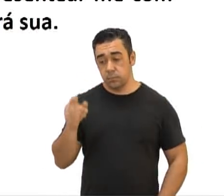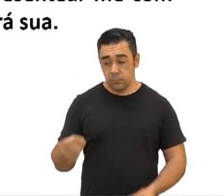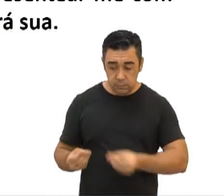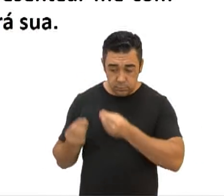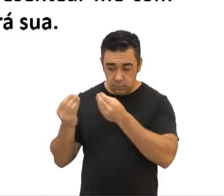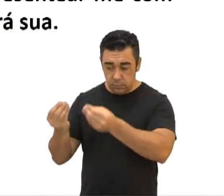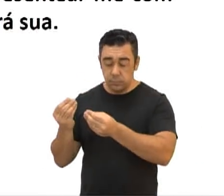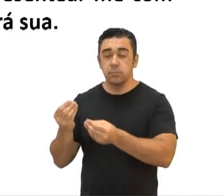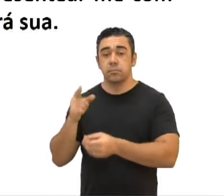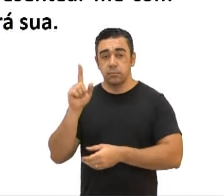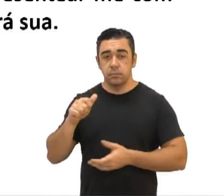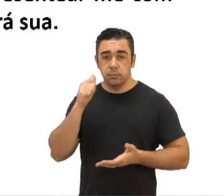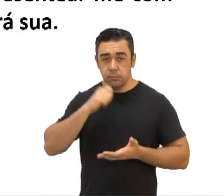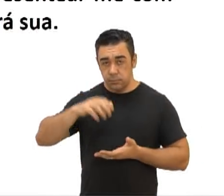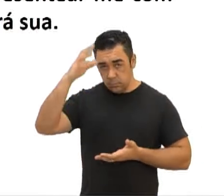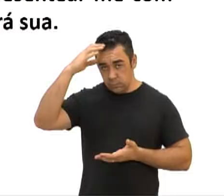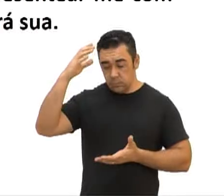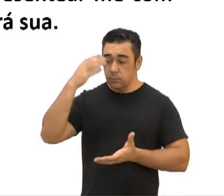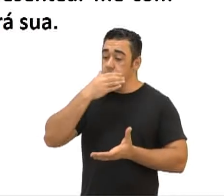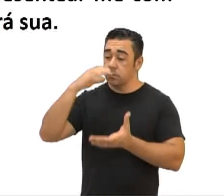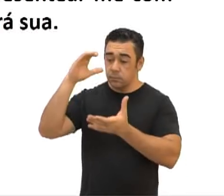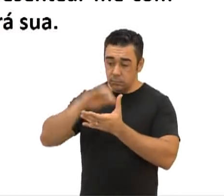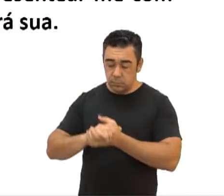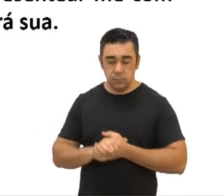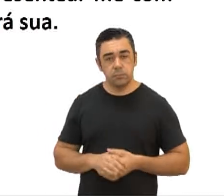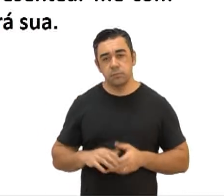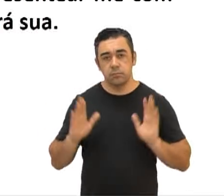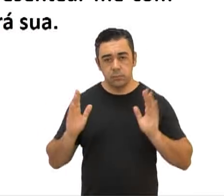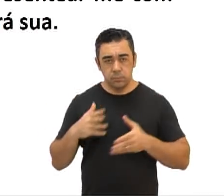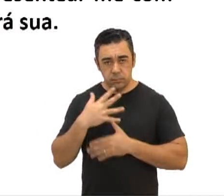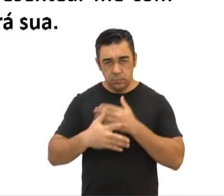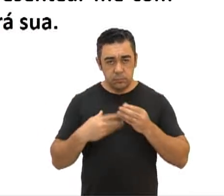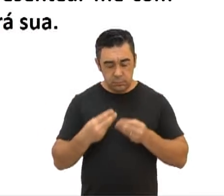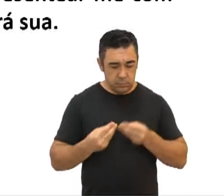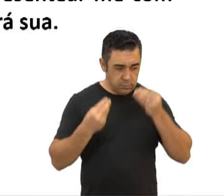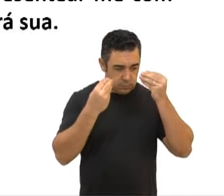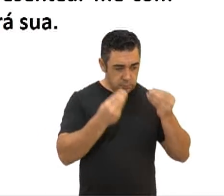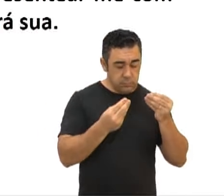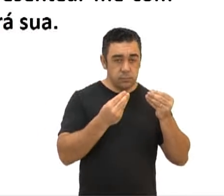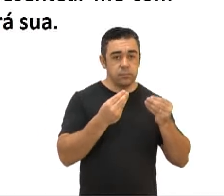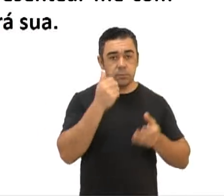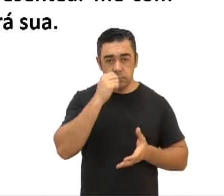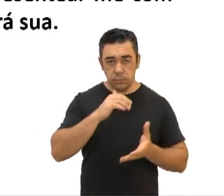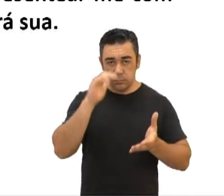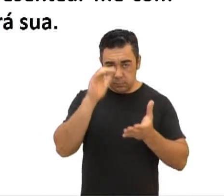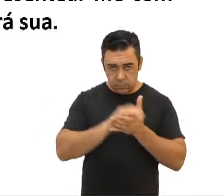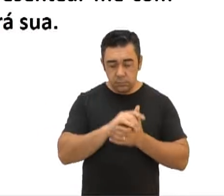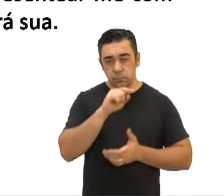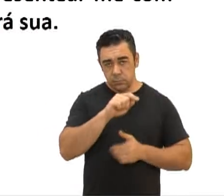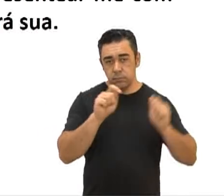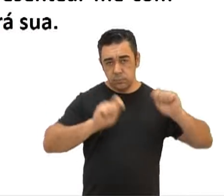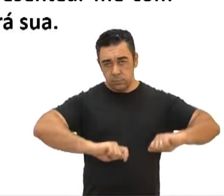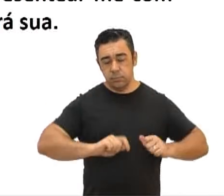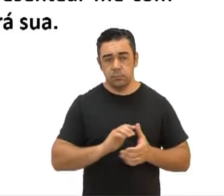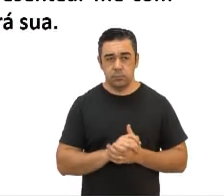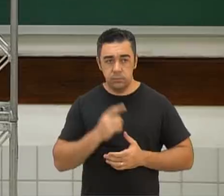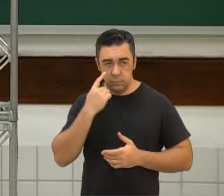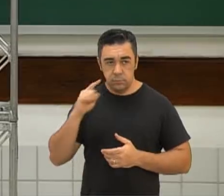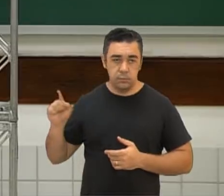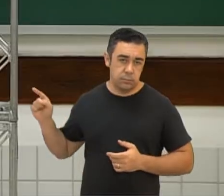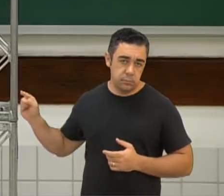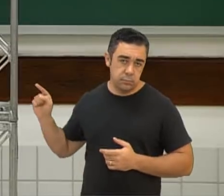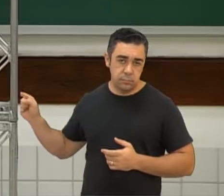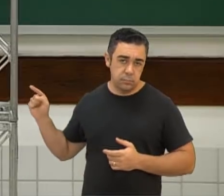tua esposa. Após presentear-me com as pedras preciosas, a princesa será sua. Então, observem ali, né,